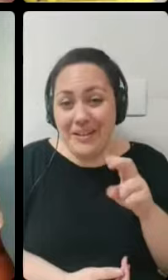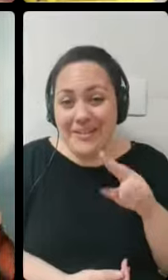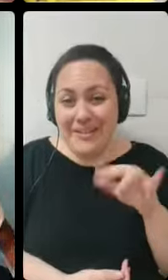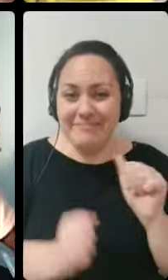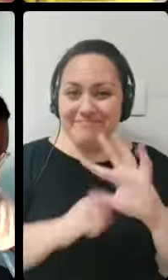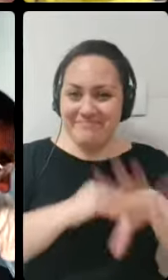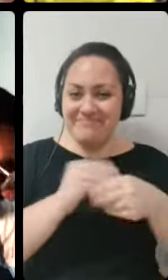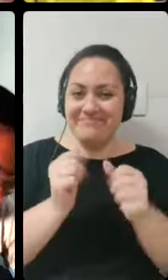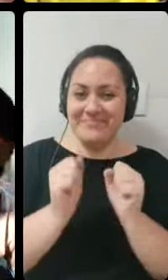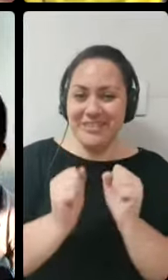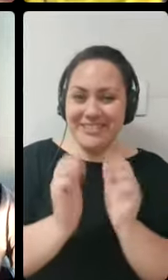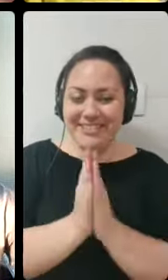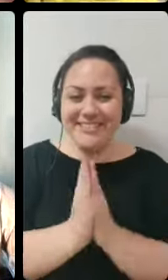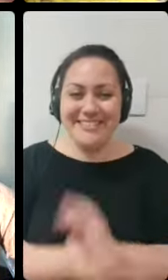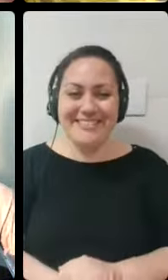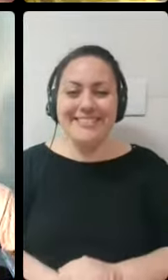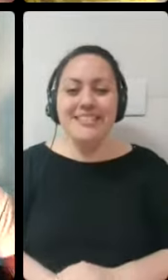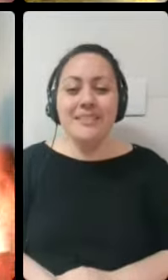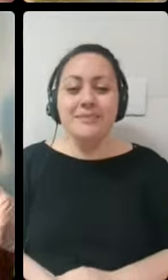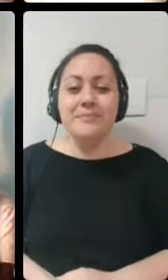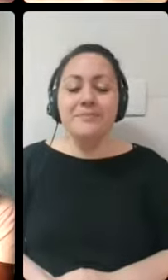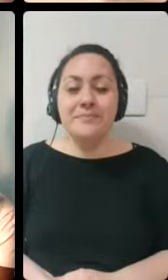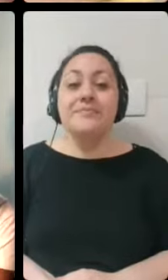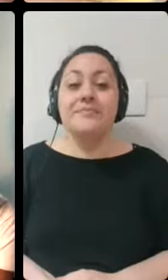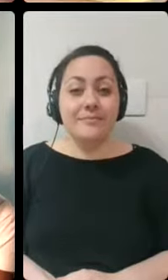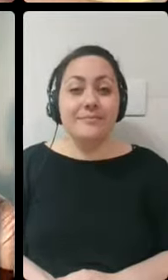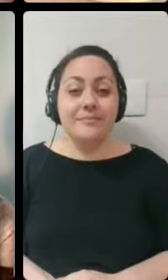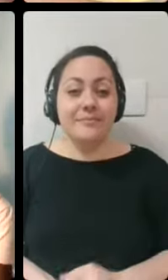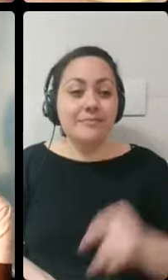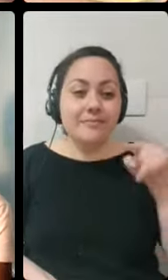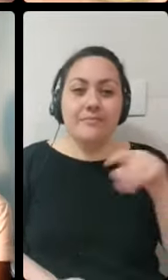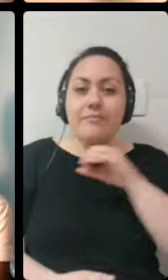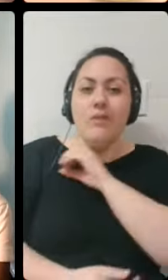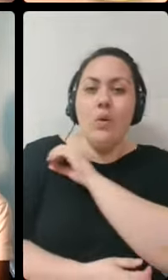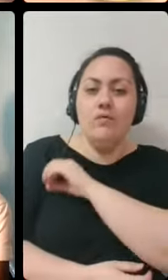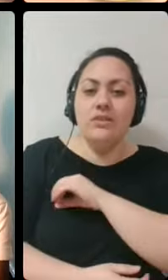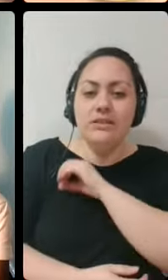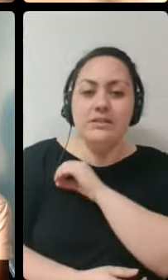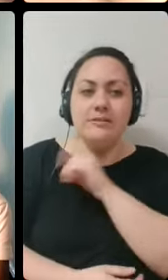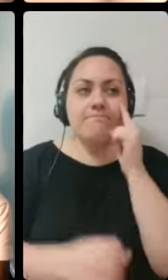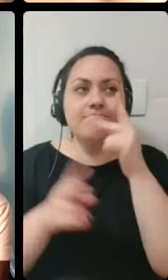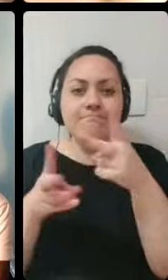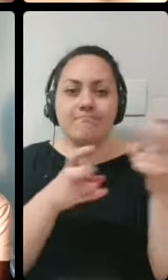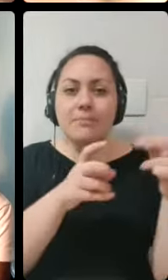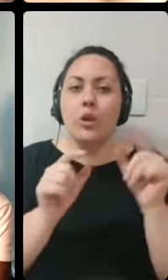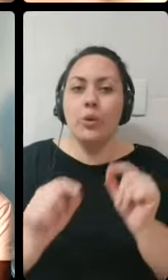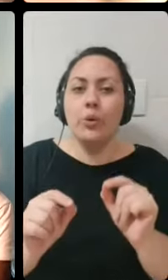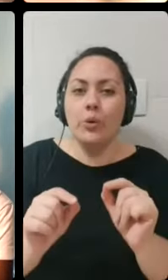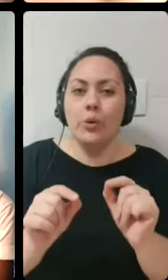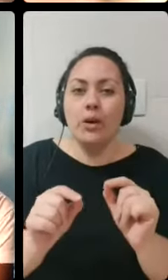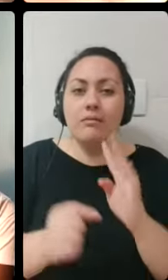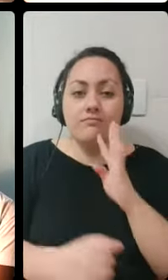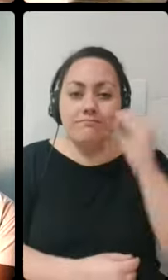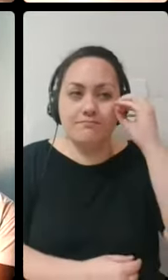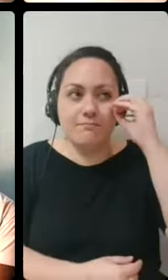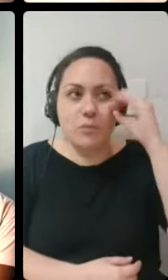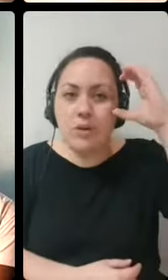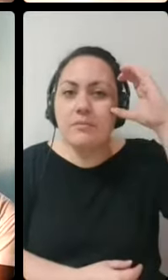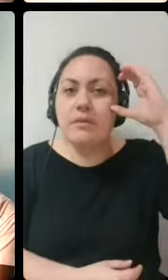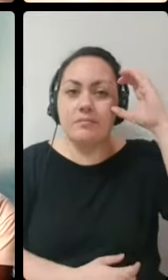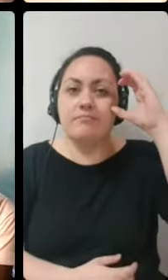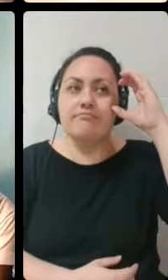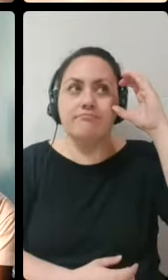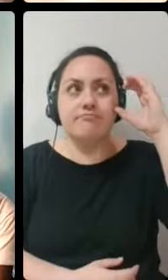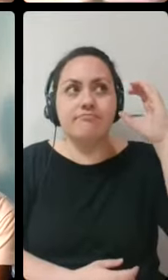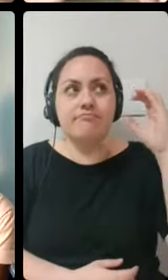tudo. Nessa oficina a gente vê bastante como o conhecimento ele é amplo,